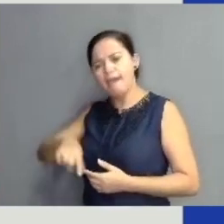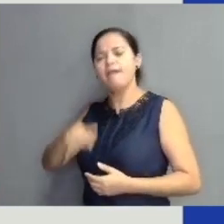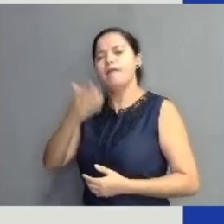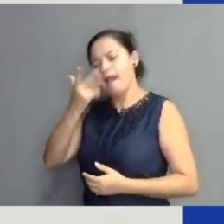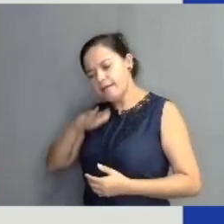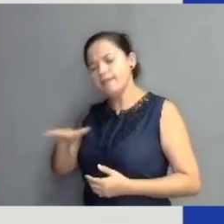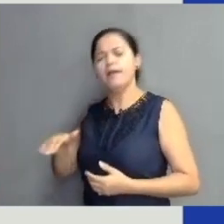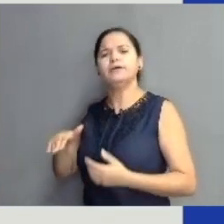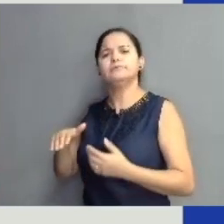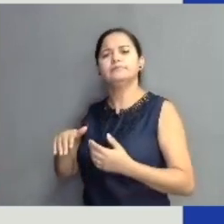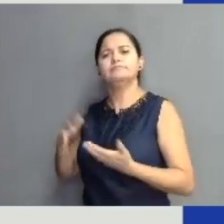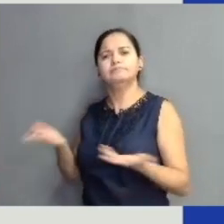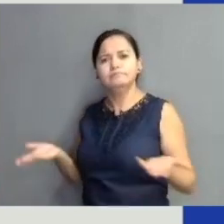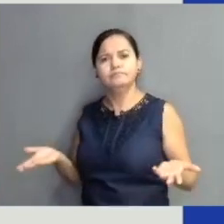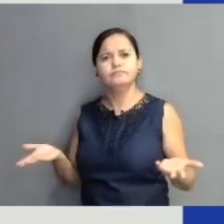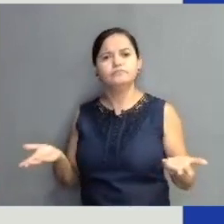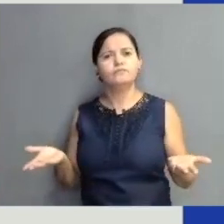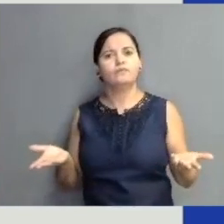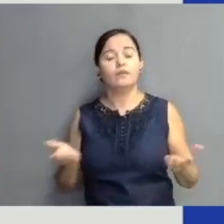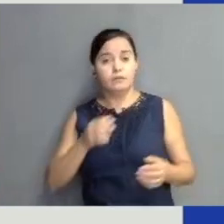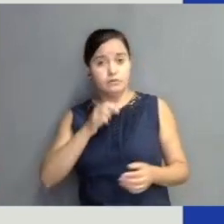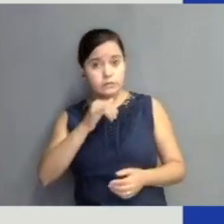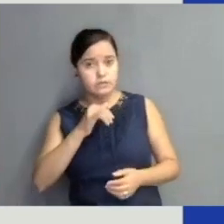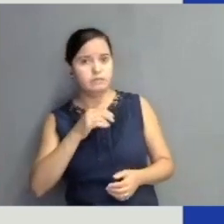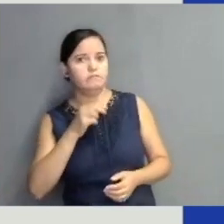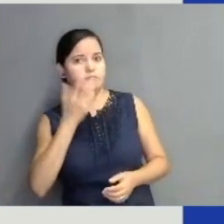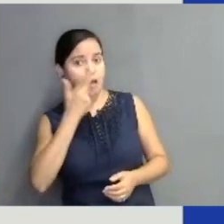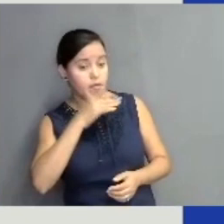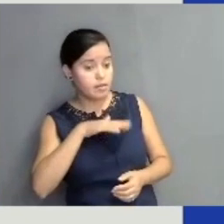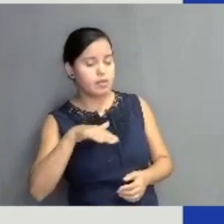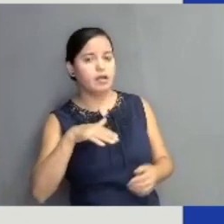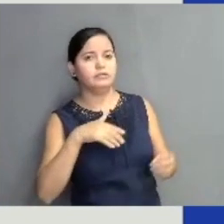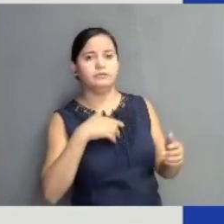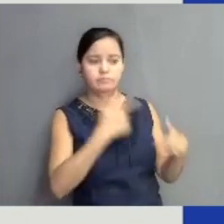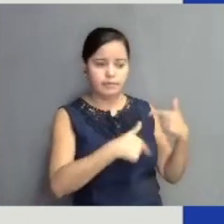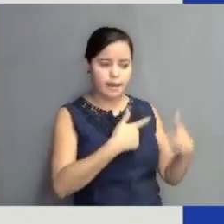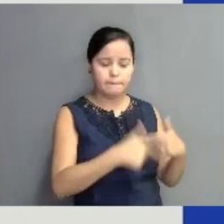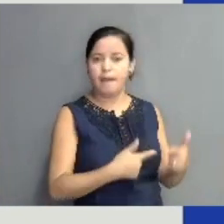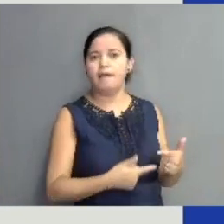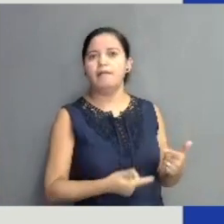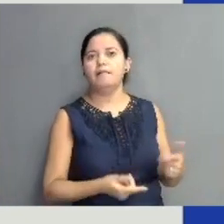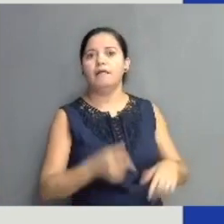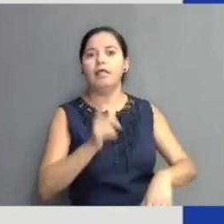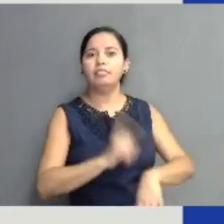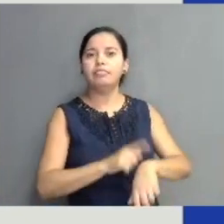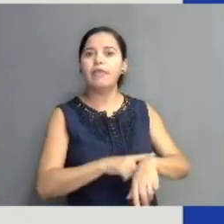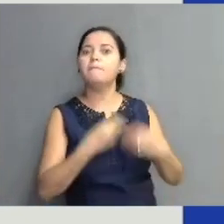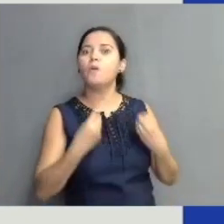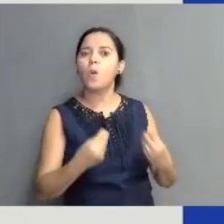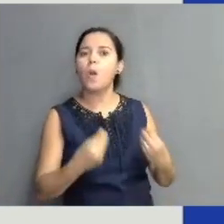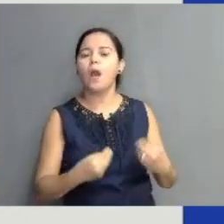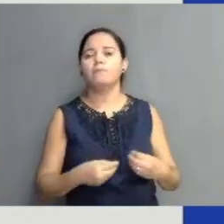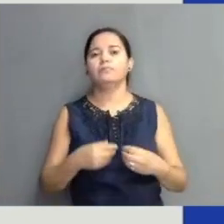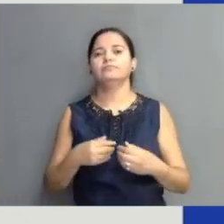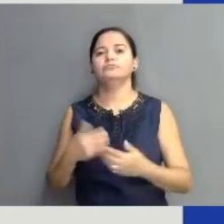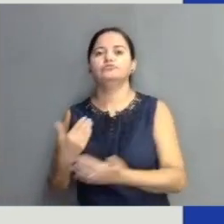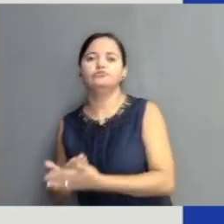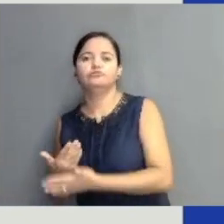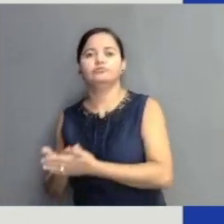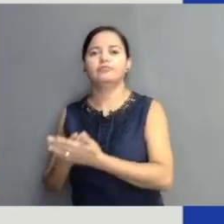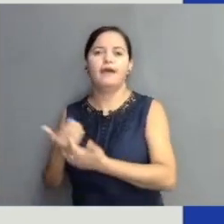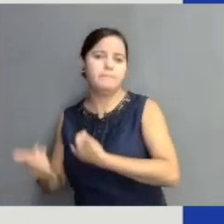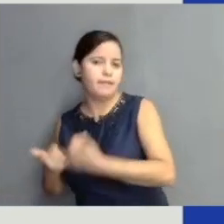argumento. Quando uma criança trabalha, não sobra tempo para brincar e estudar. Outro argumento